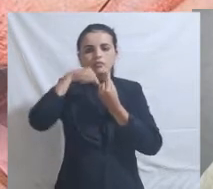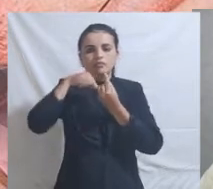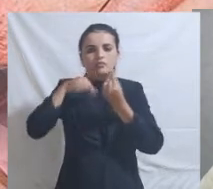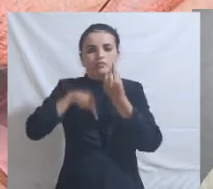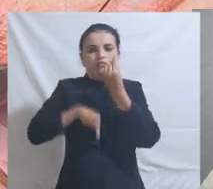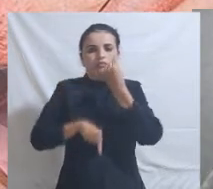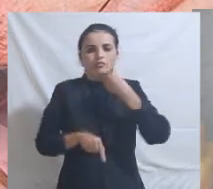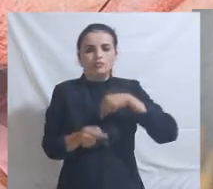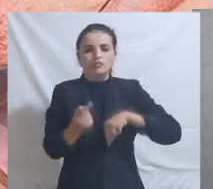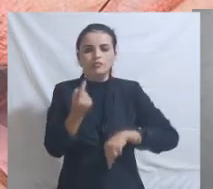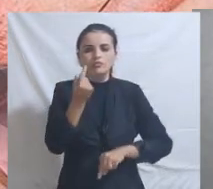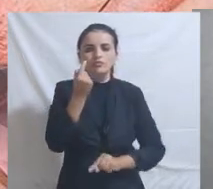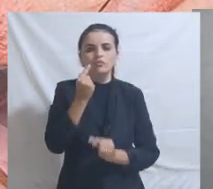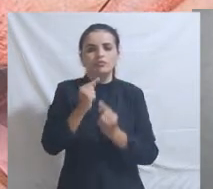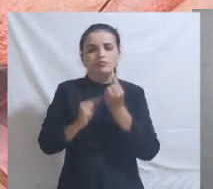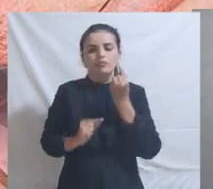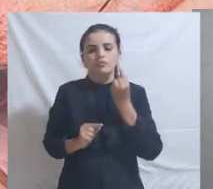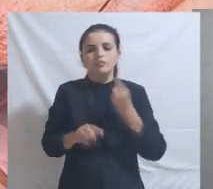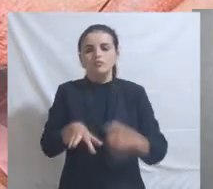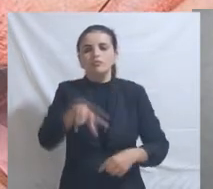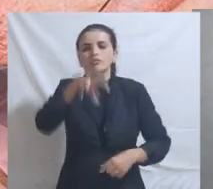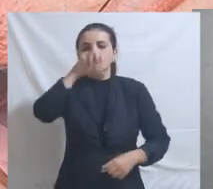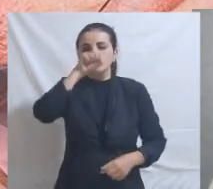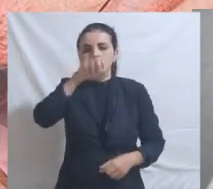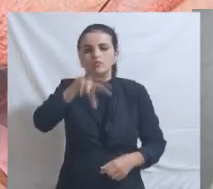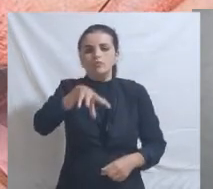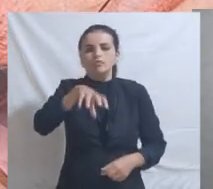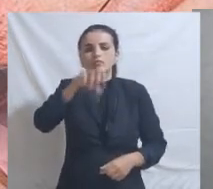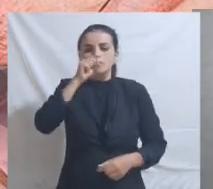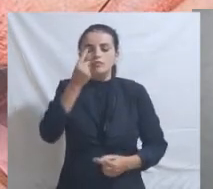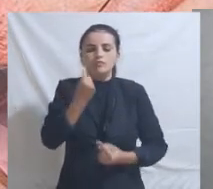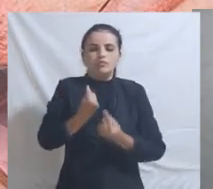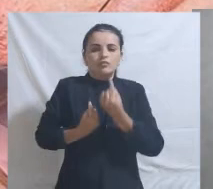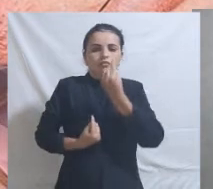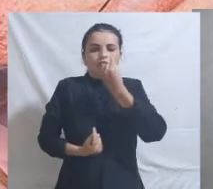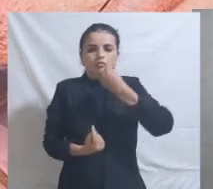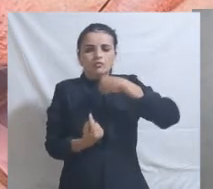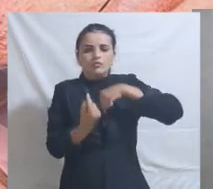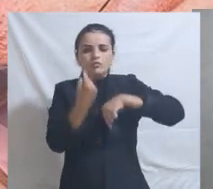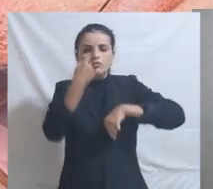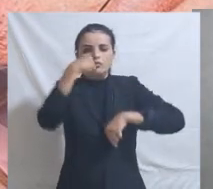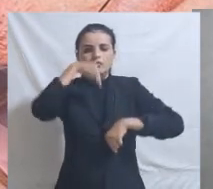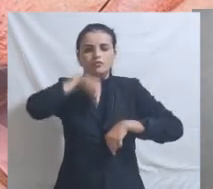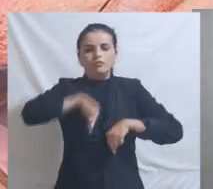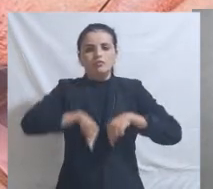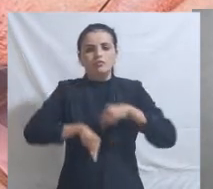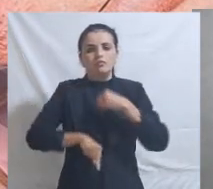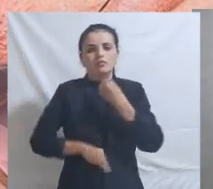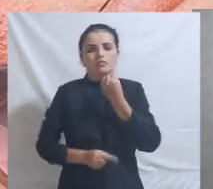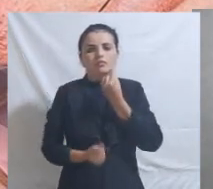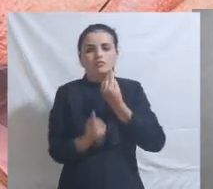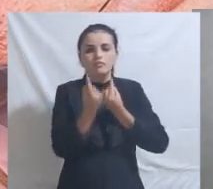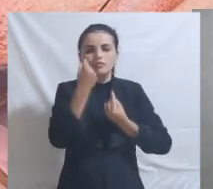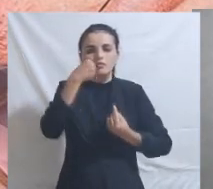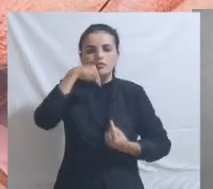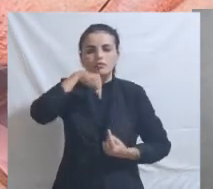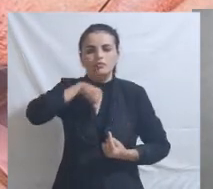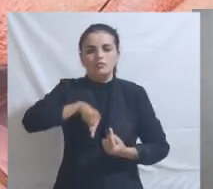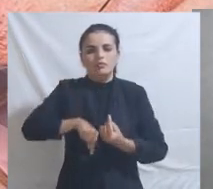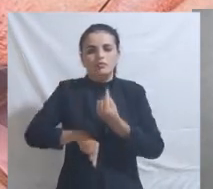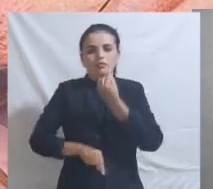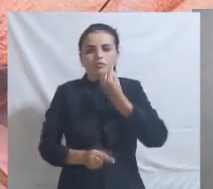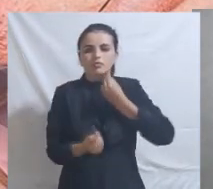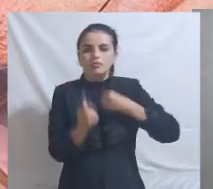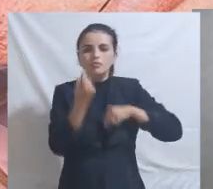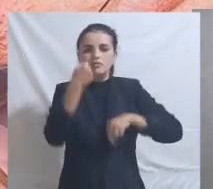Então, esse processo de inspirar e expirar, que é o que basicamente movimenta o nosso sistema